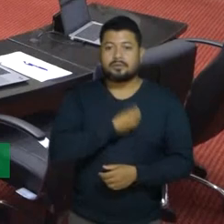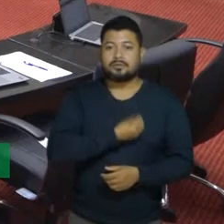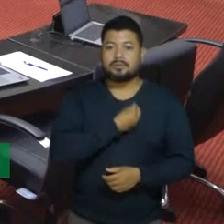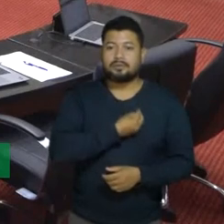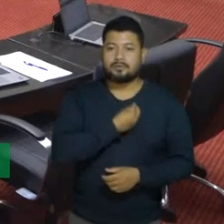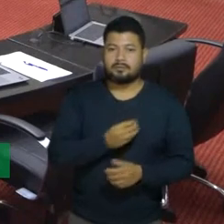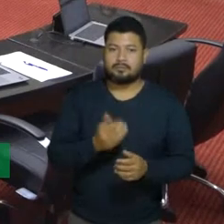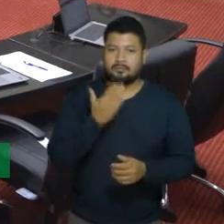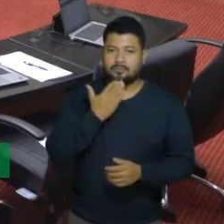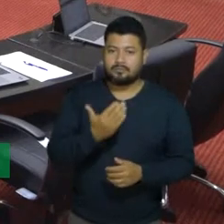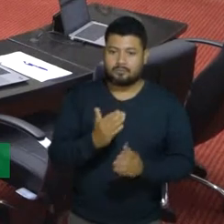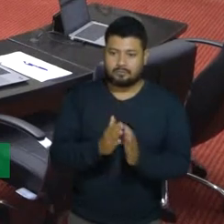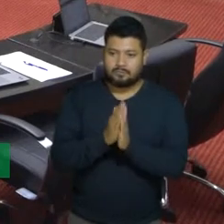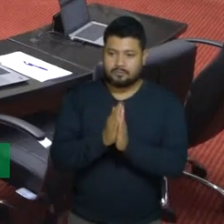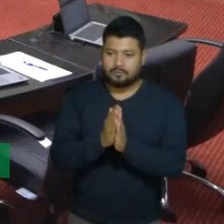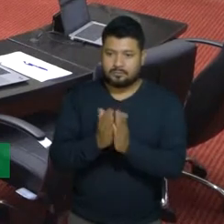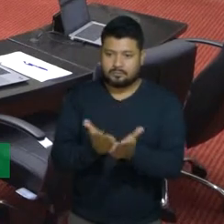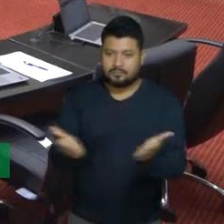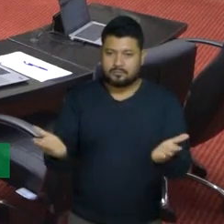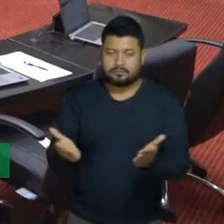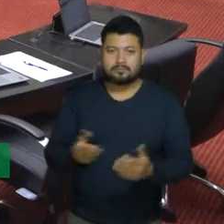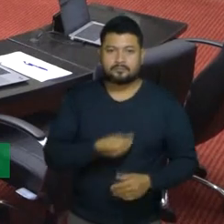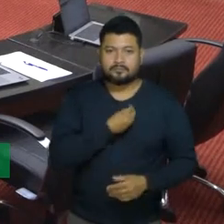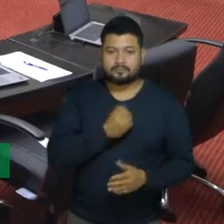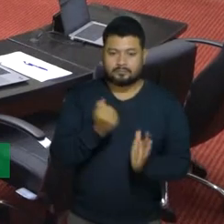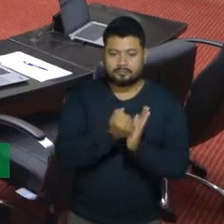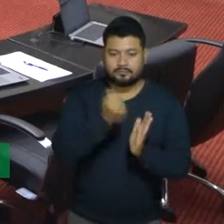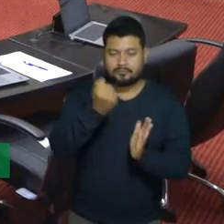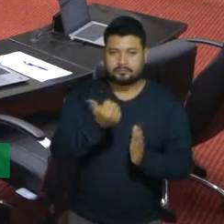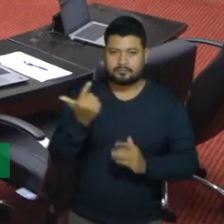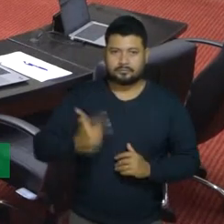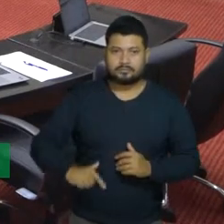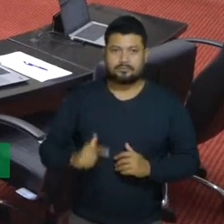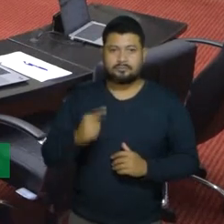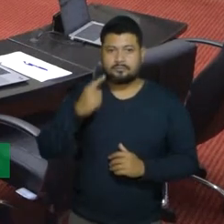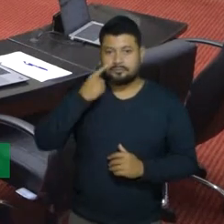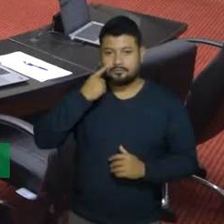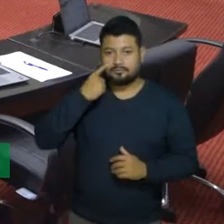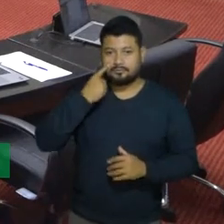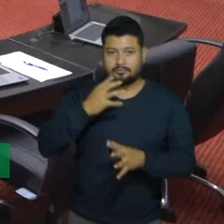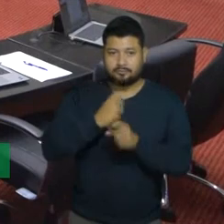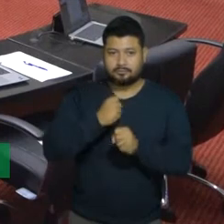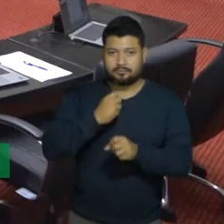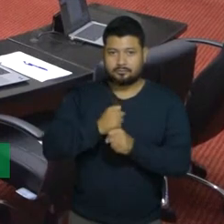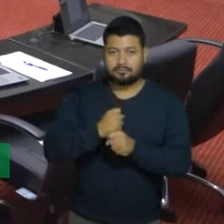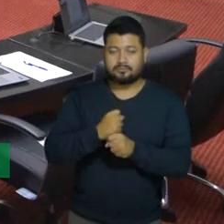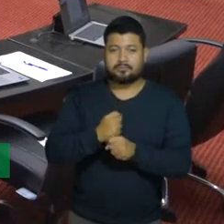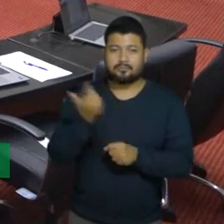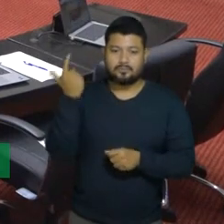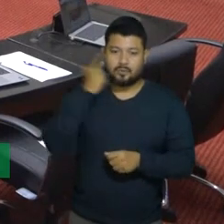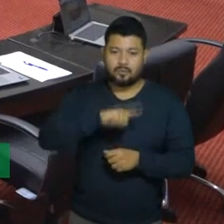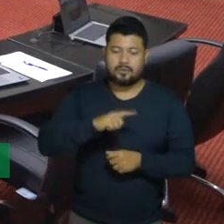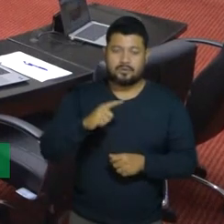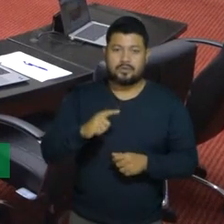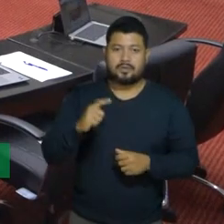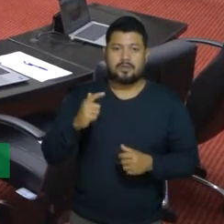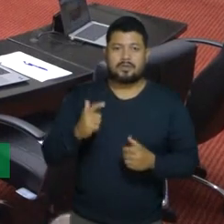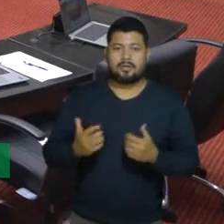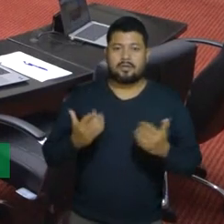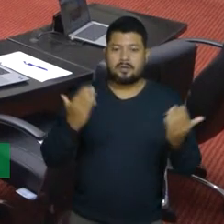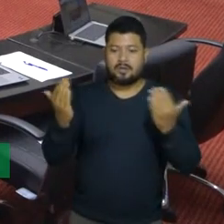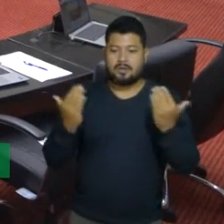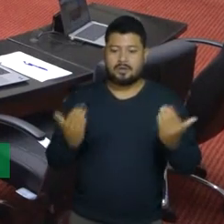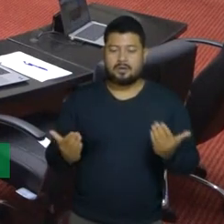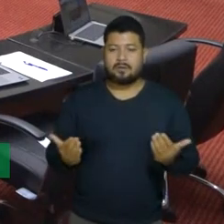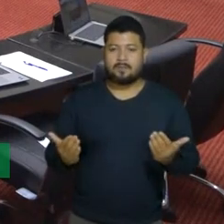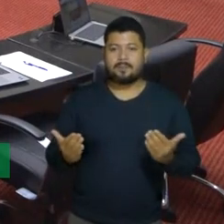registrem novamente suas presenças para que possamos verificar se temos o quórum mínimo para a apreciação das matérias que estão pautadas